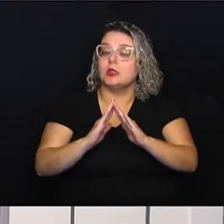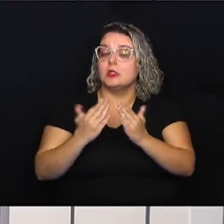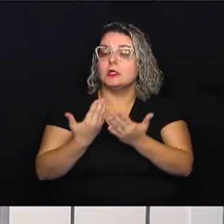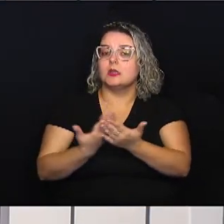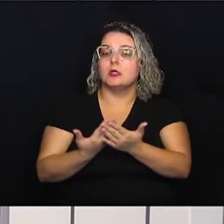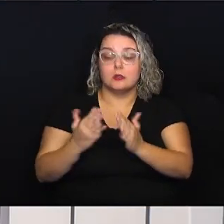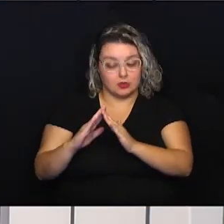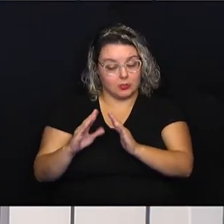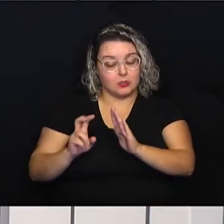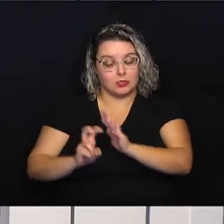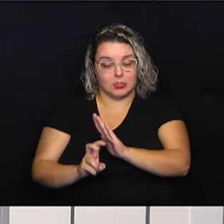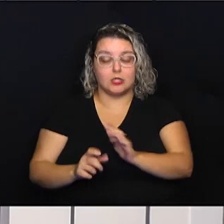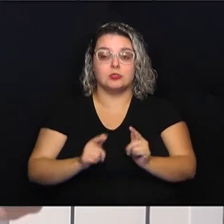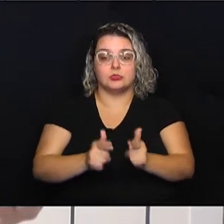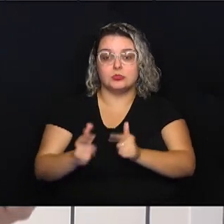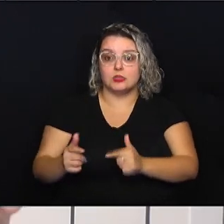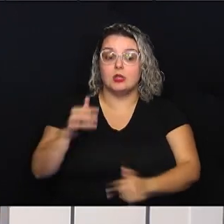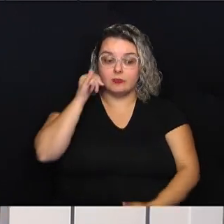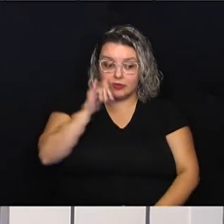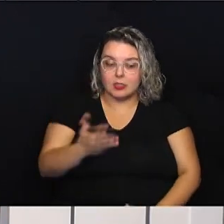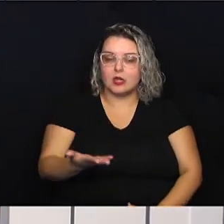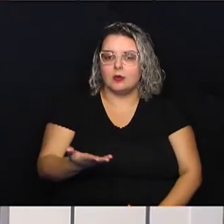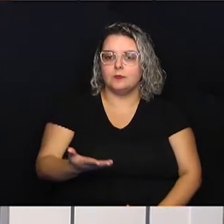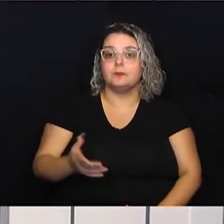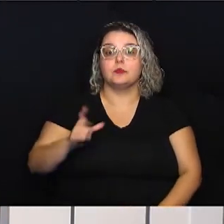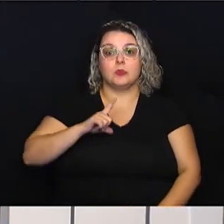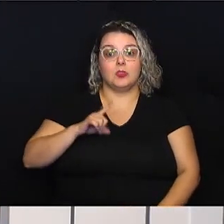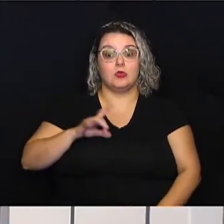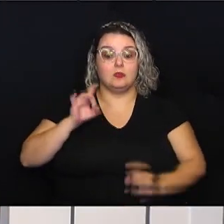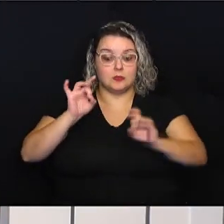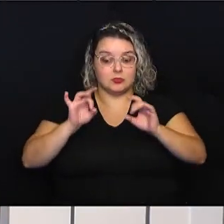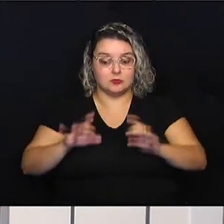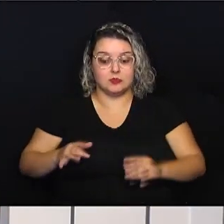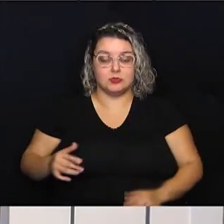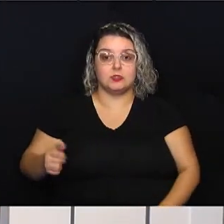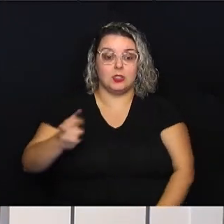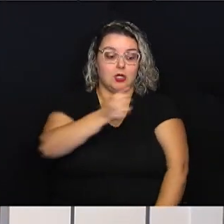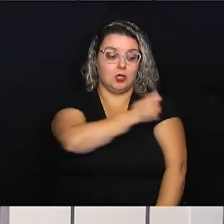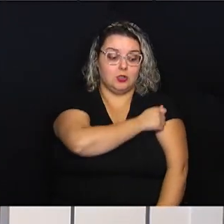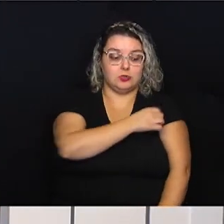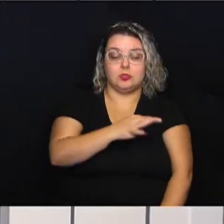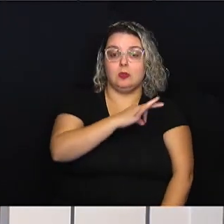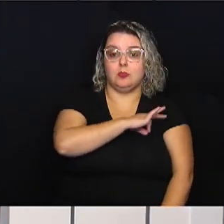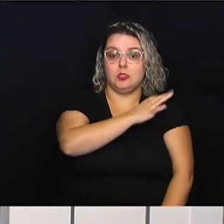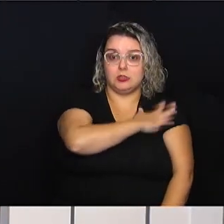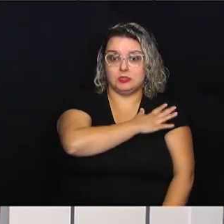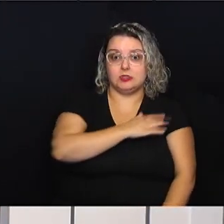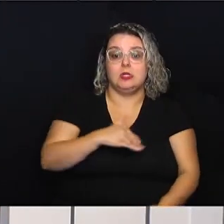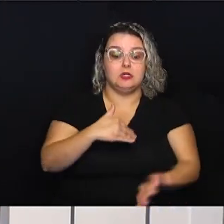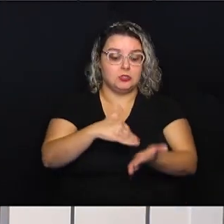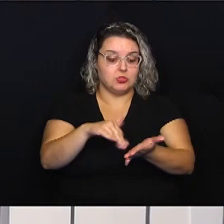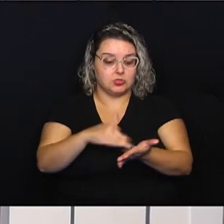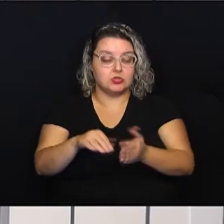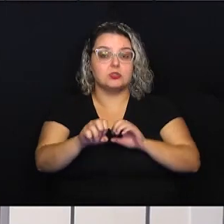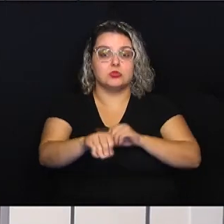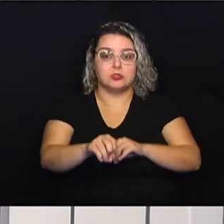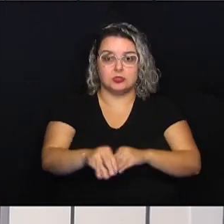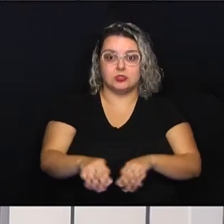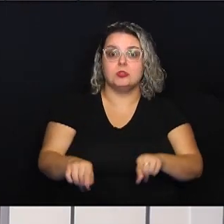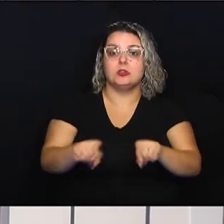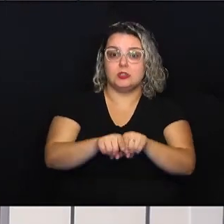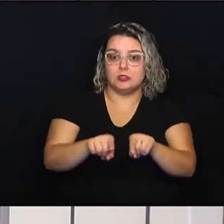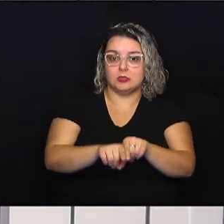encontro contou com a presença de especialistas, autoridades da Polícia Militar, da Secretaria de Educação e